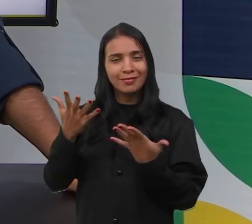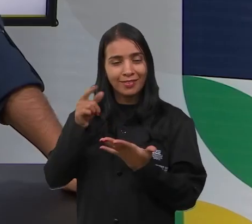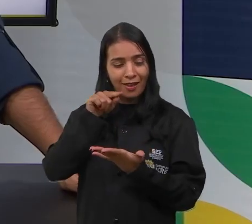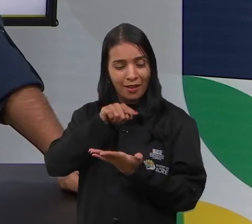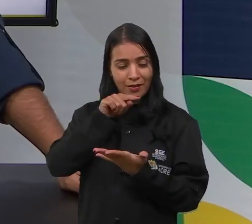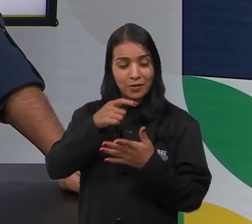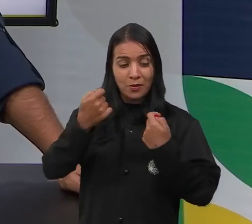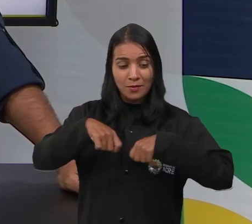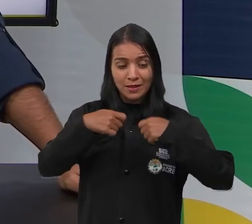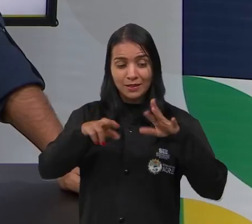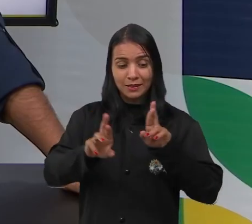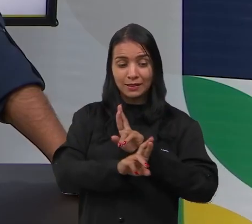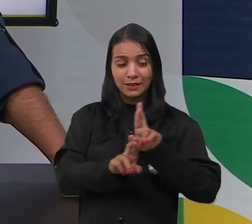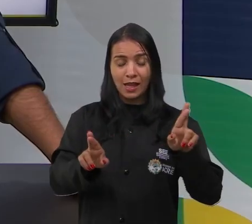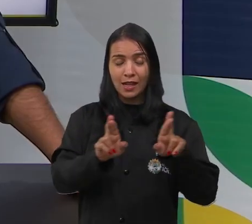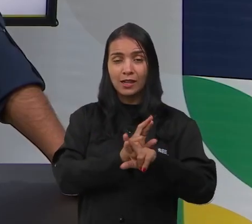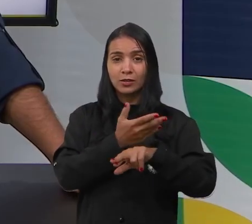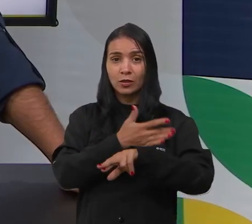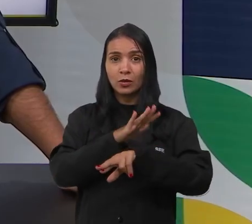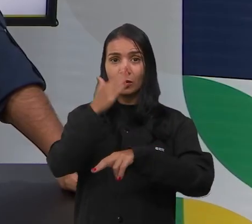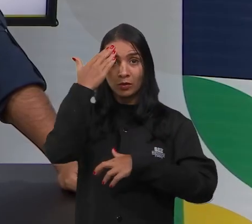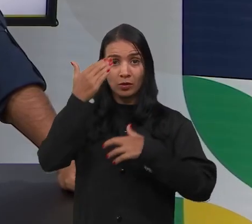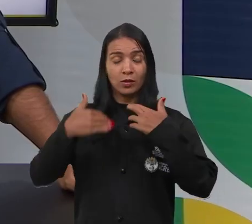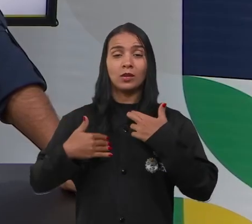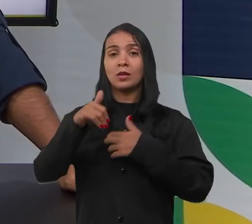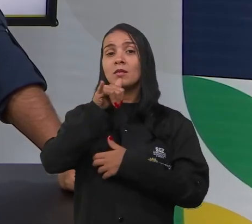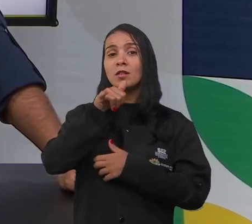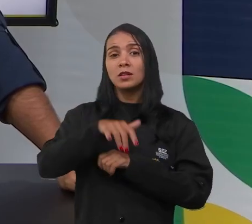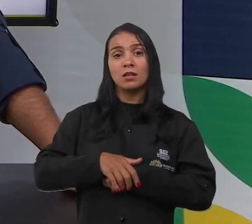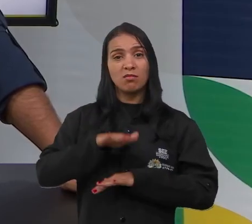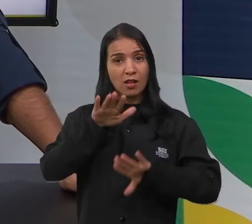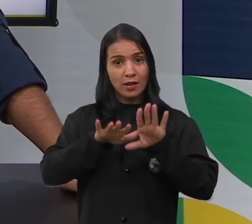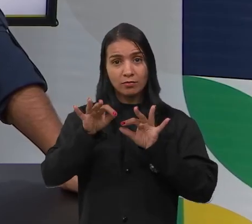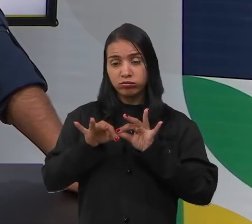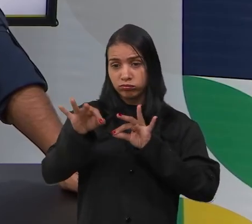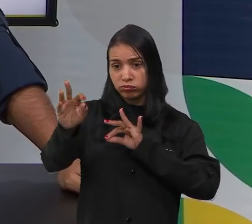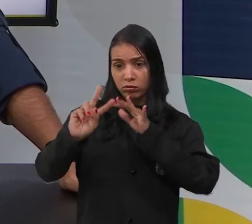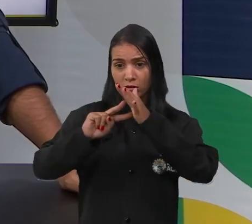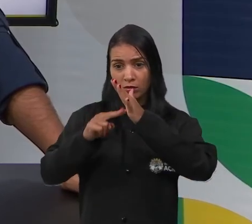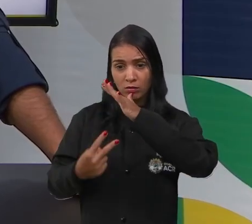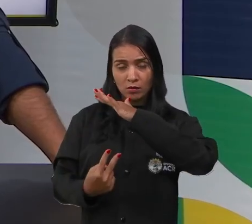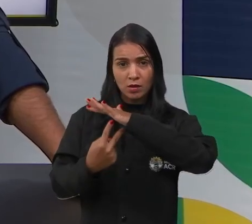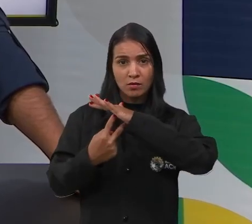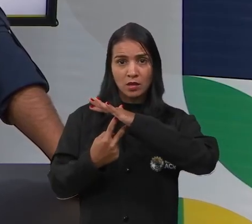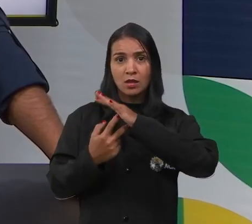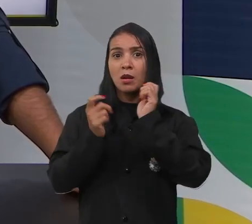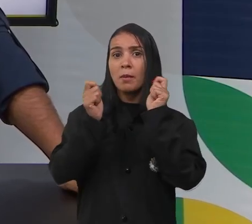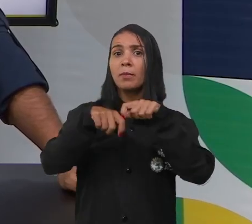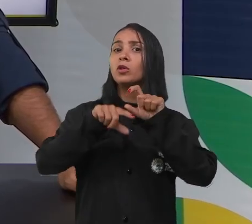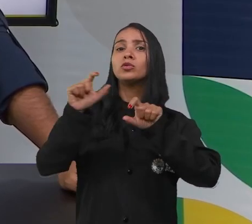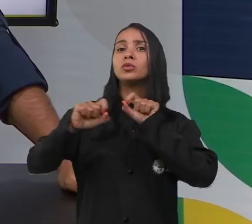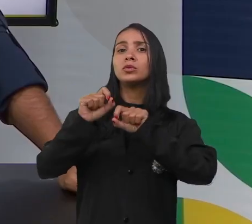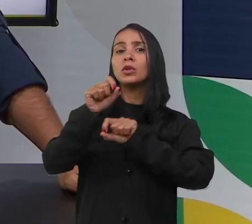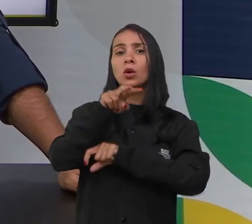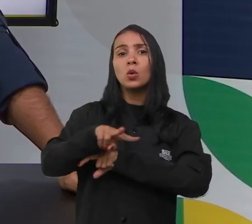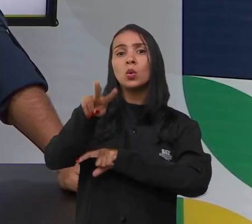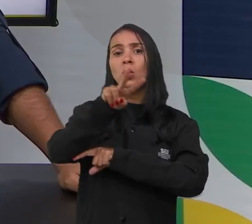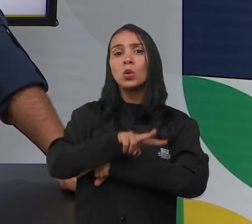alguns lugares, com praças muito extensas e tal, é oportunizado, por exemplo, o uso de patinetes